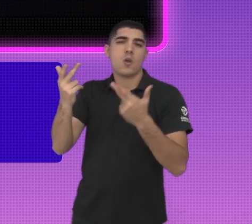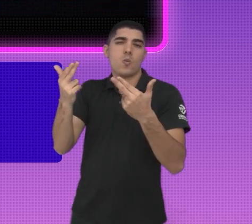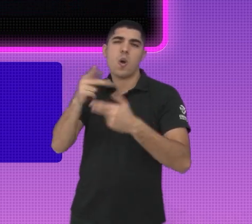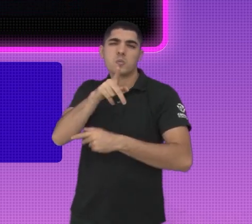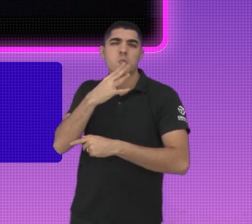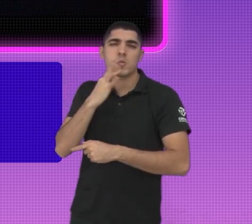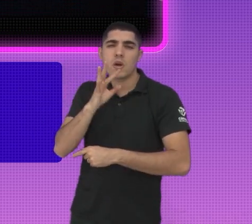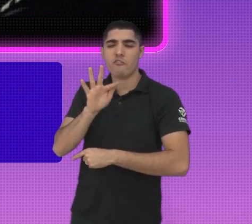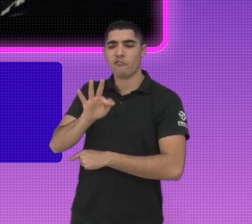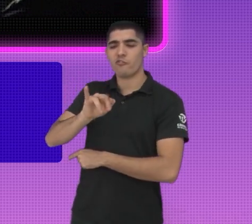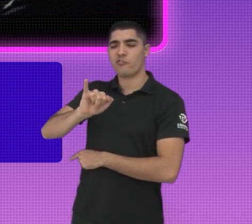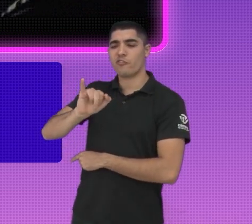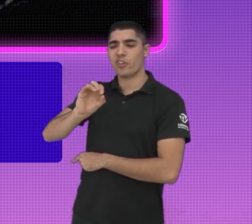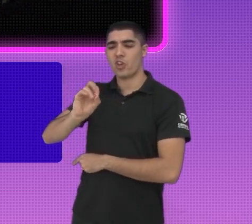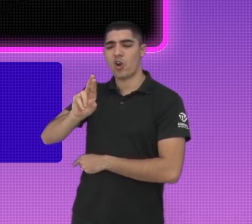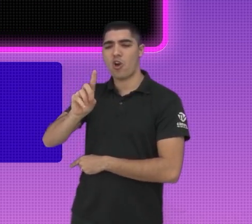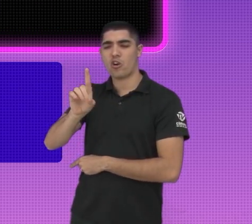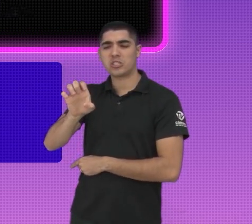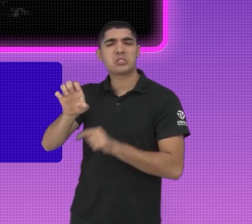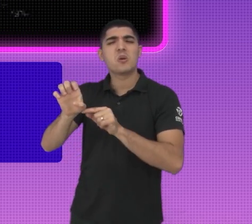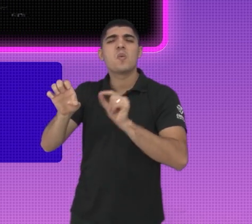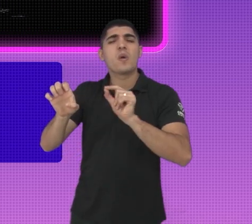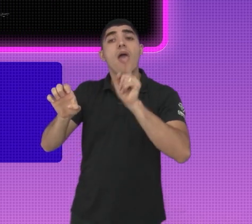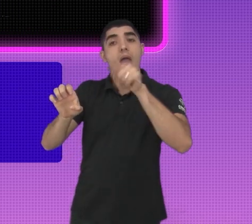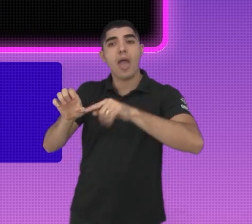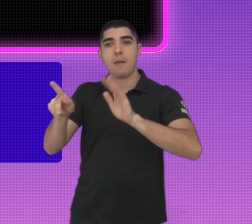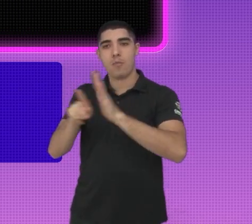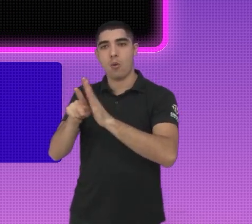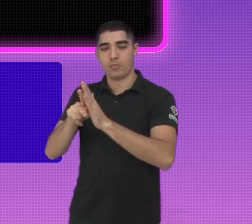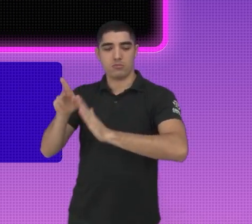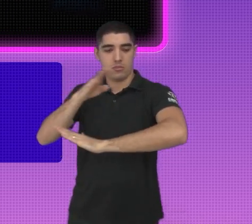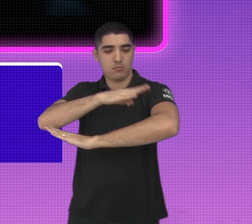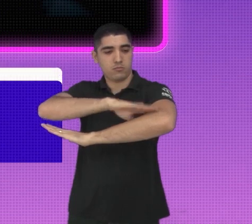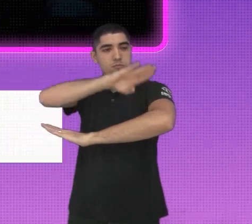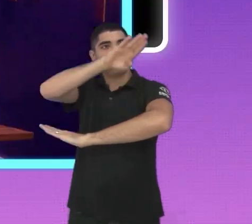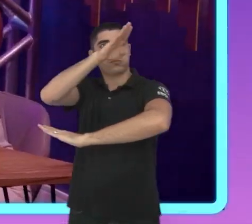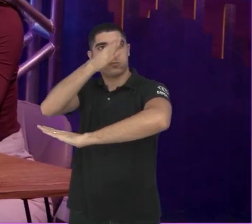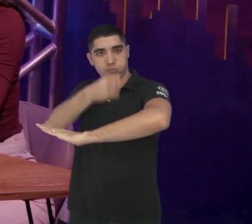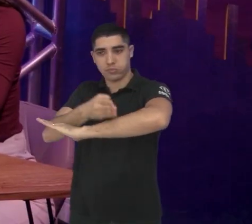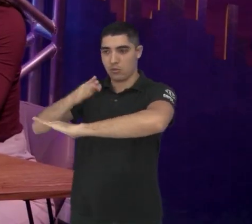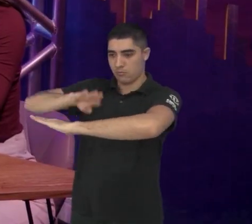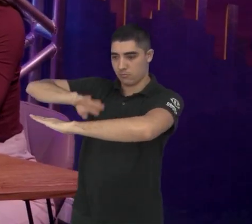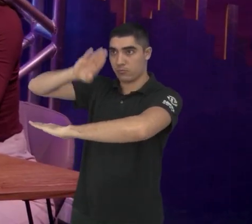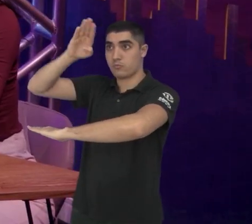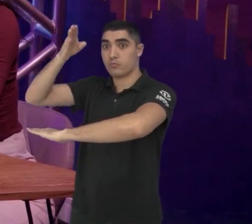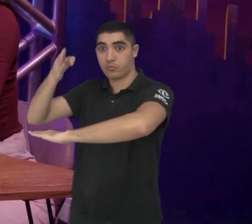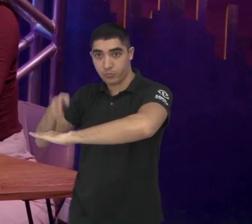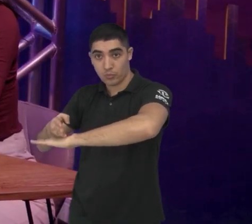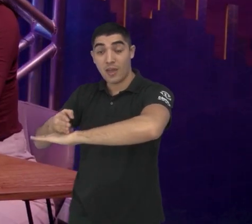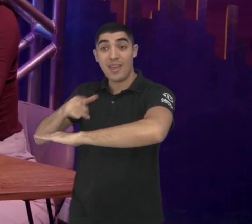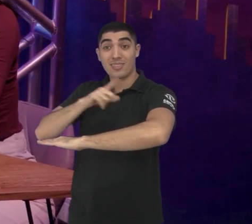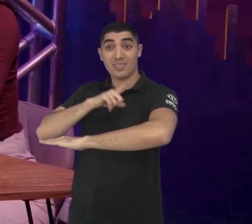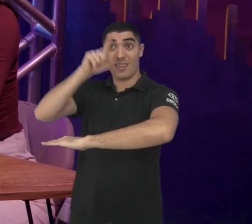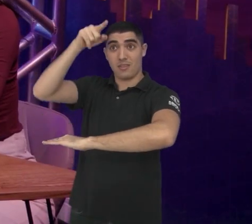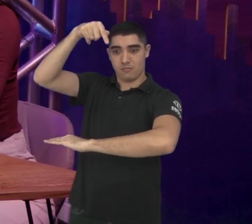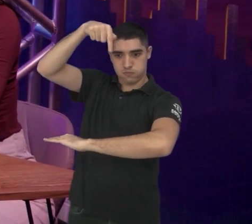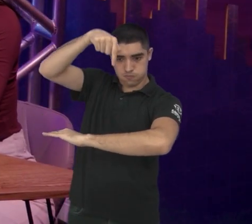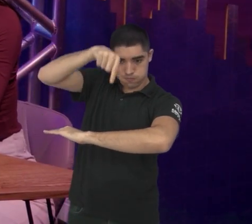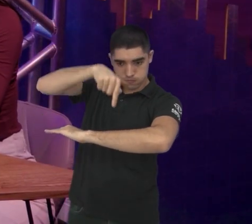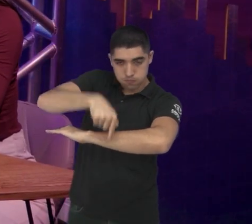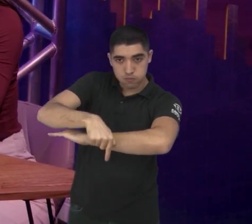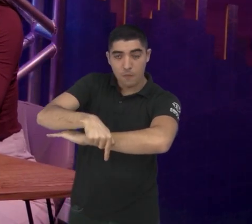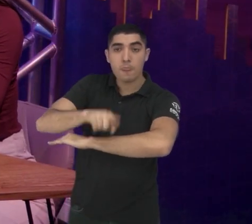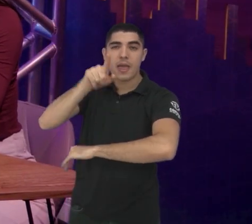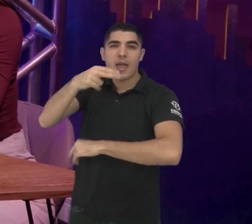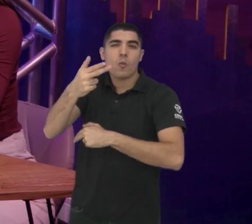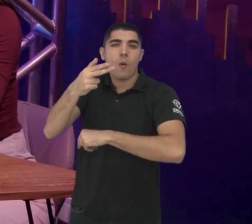fiord. Para quem não sabe, gente, esse fiord ele tem uma rachadura de mais de 70 metros de profundidade. E aí